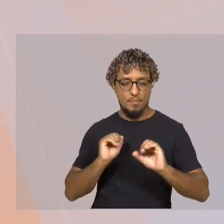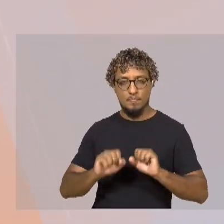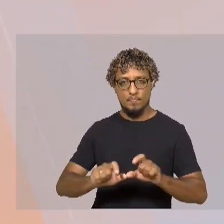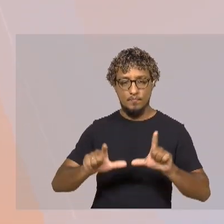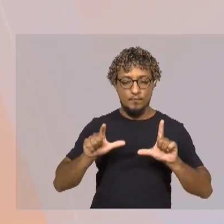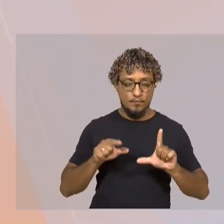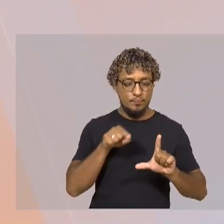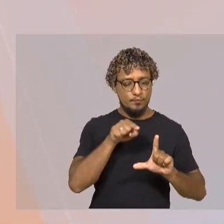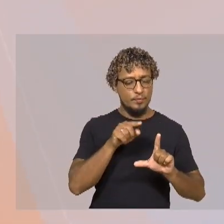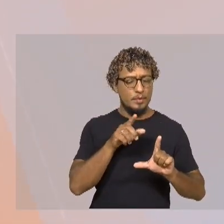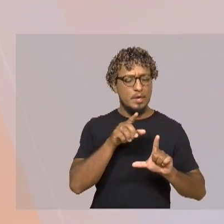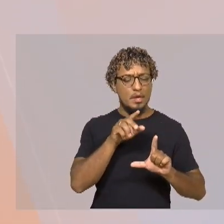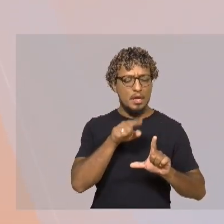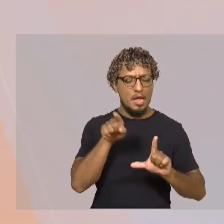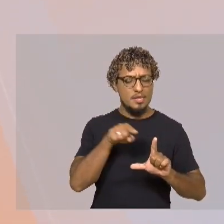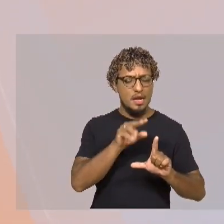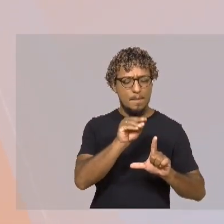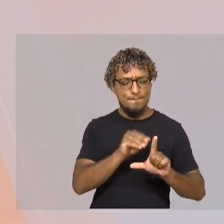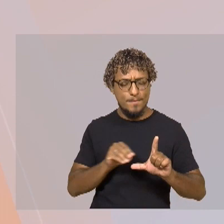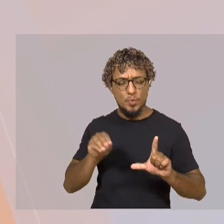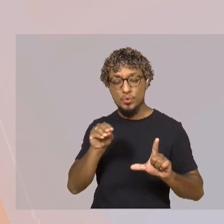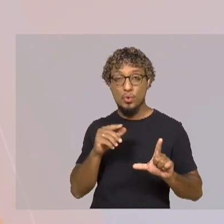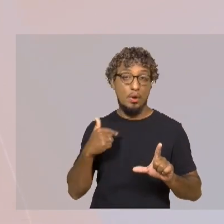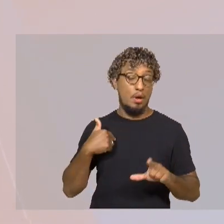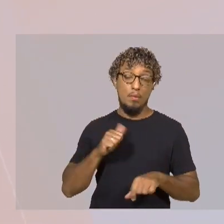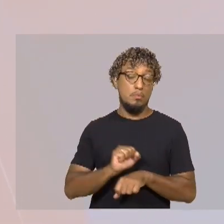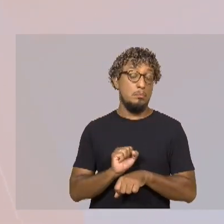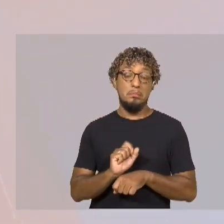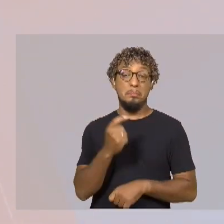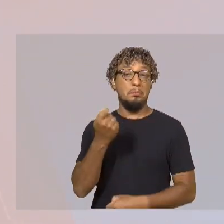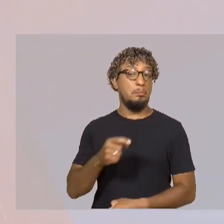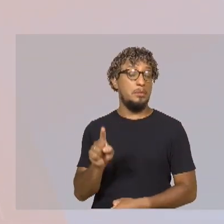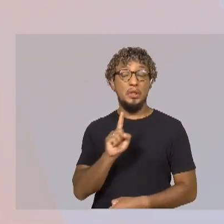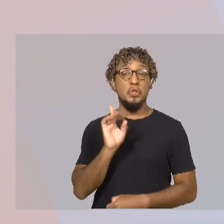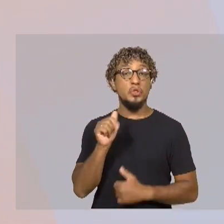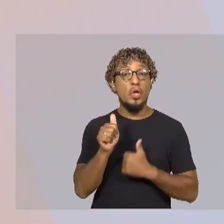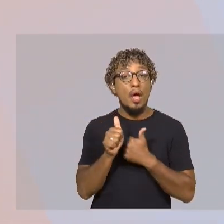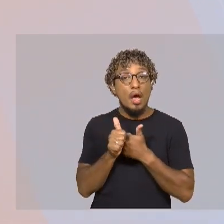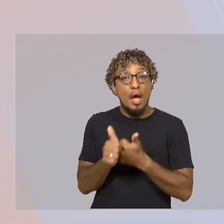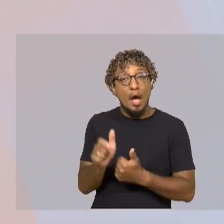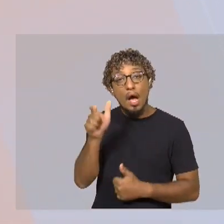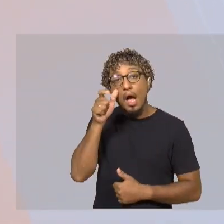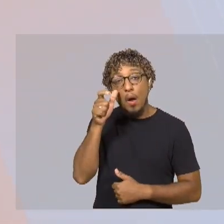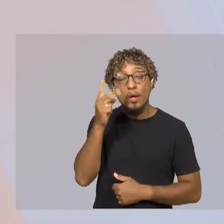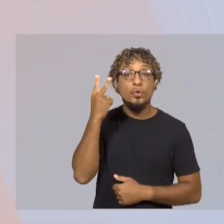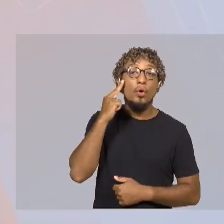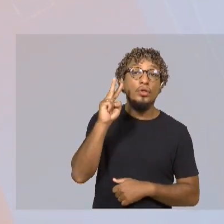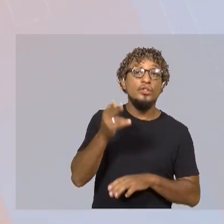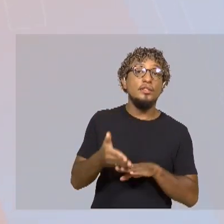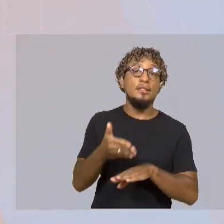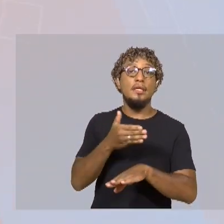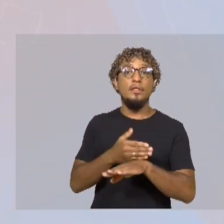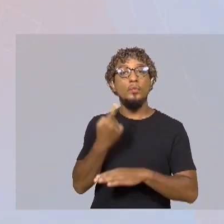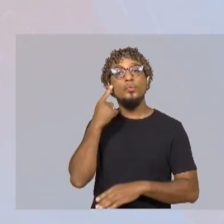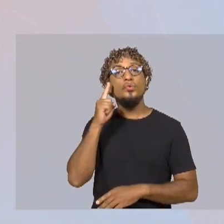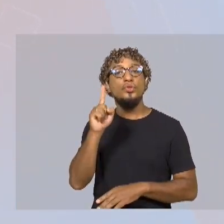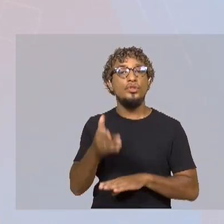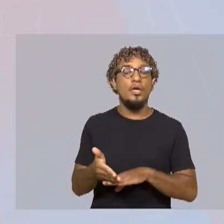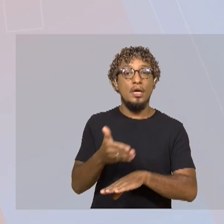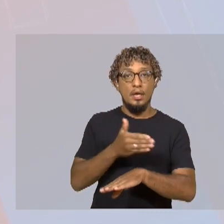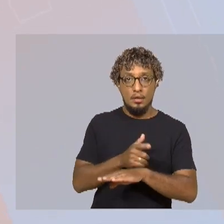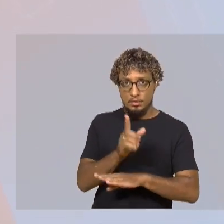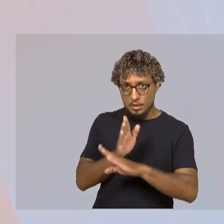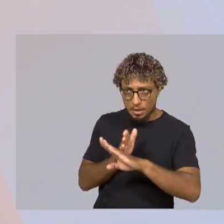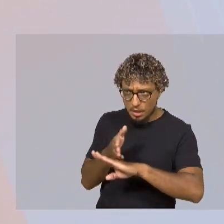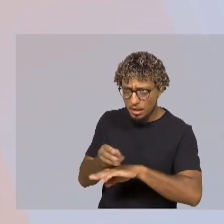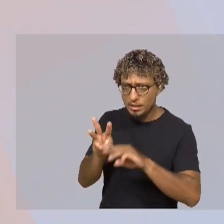voo e aí você geralmente não precisa fazer nada, só acompanhar ali dois dias antes, um dia antes, entra no